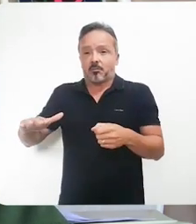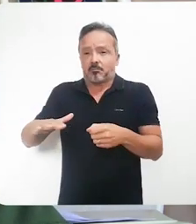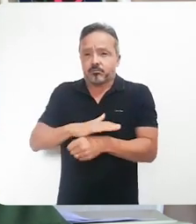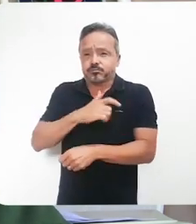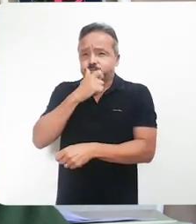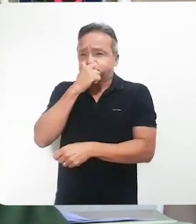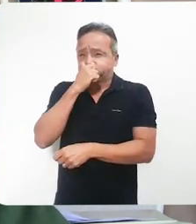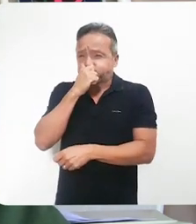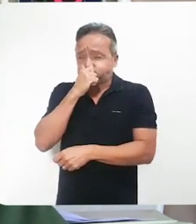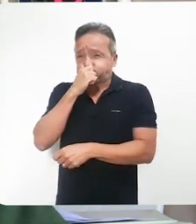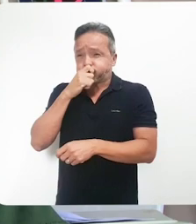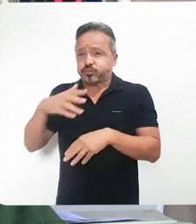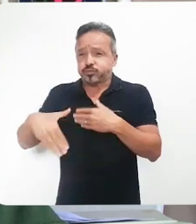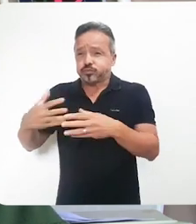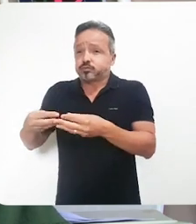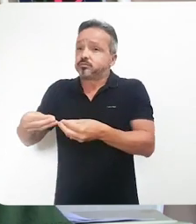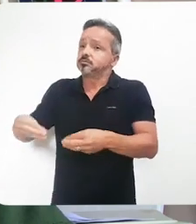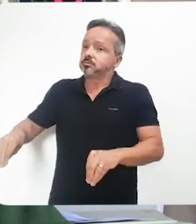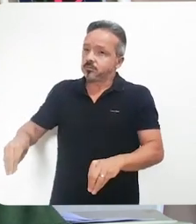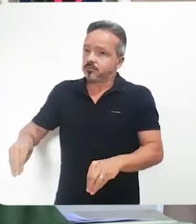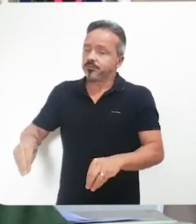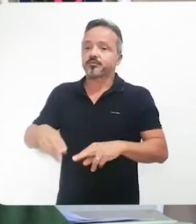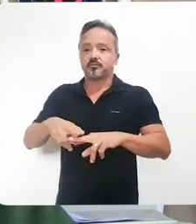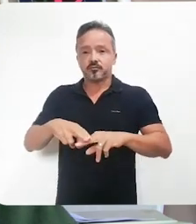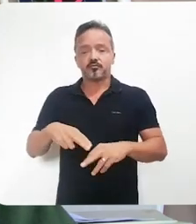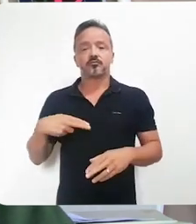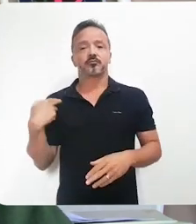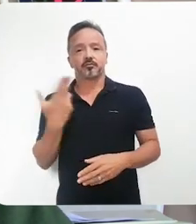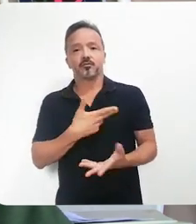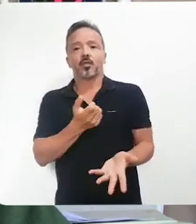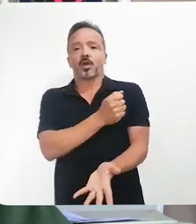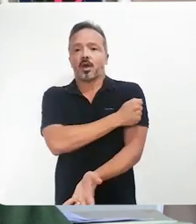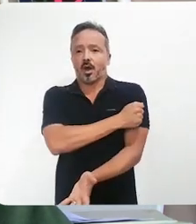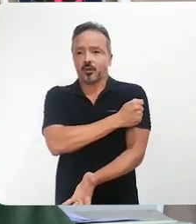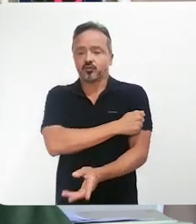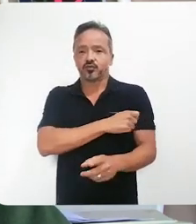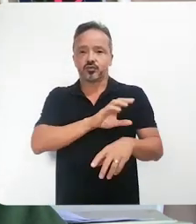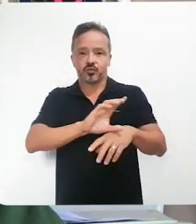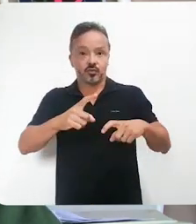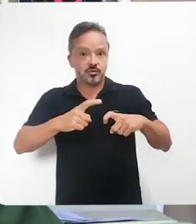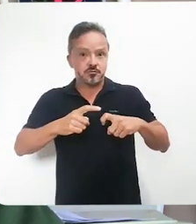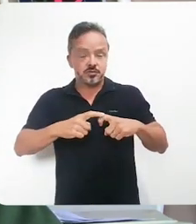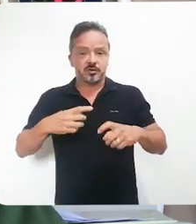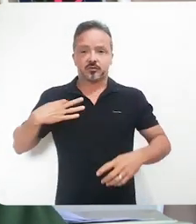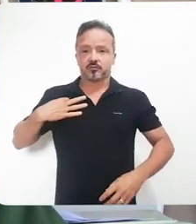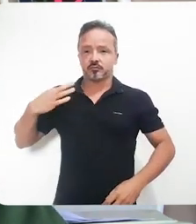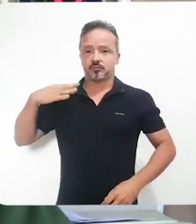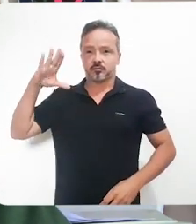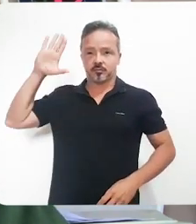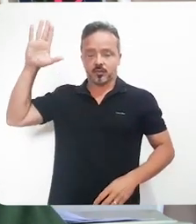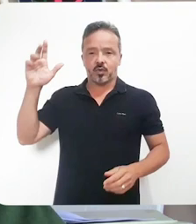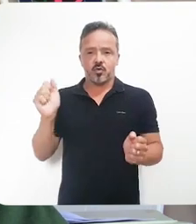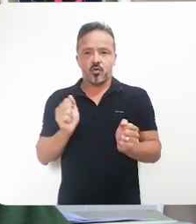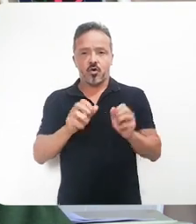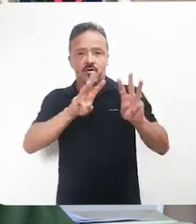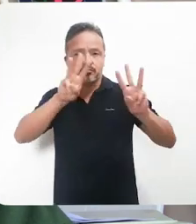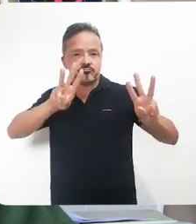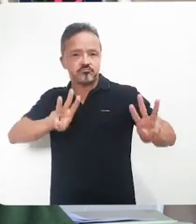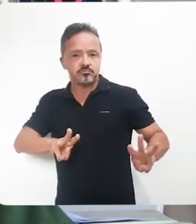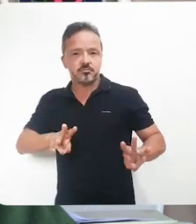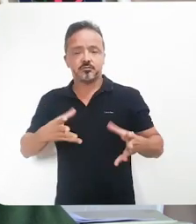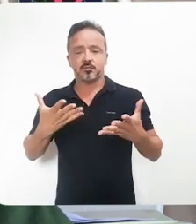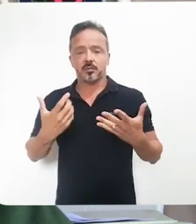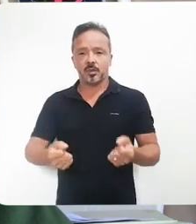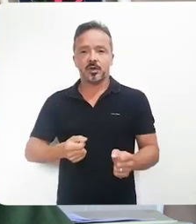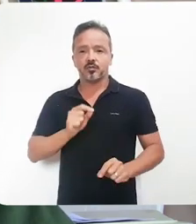estamos tentando, através do voluntariado, evitar a sobrecarga do sistema de saúde. Por isso a participação nossa